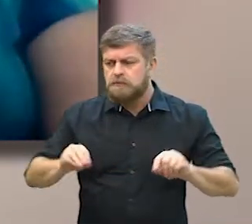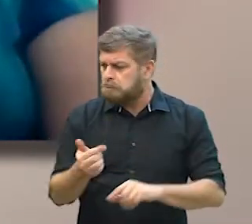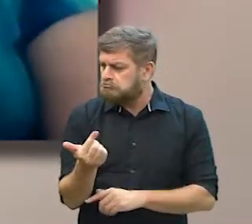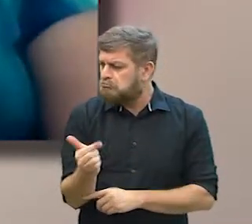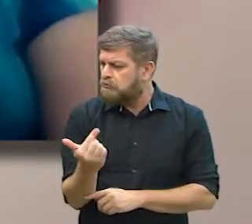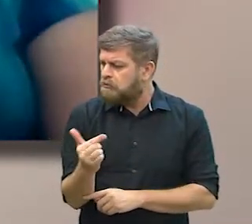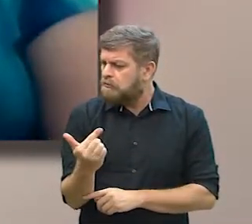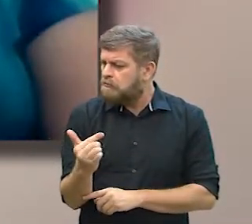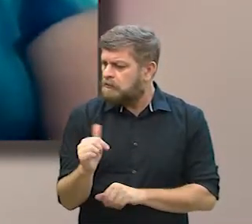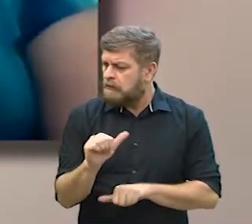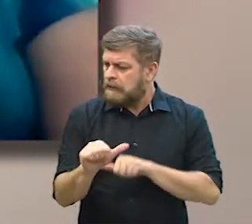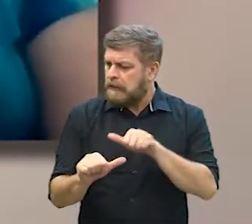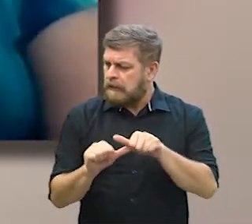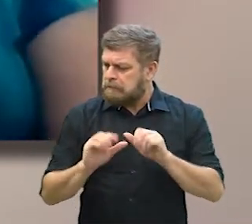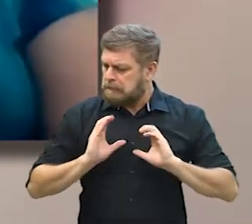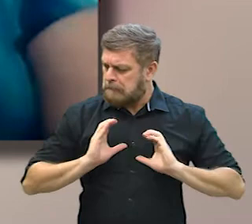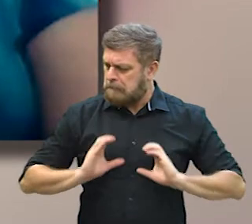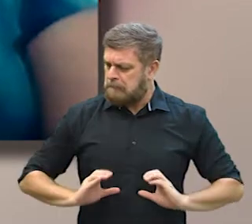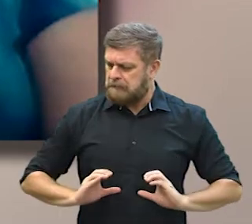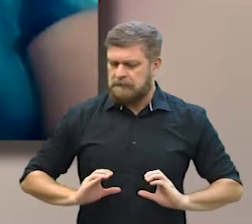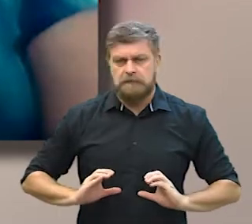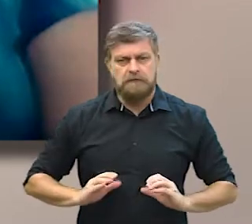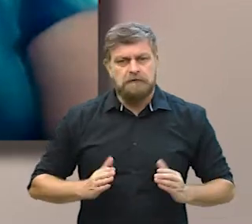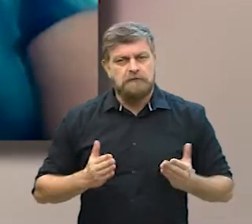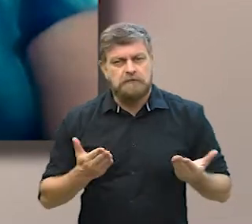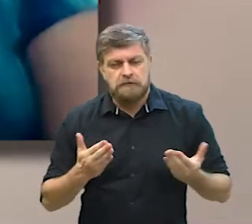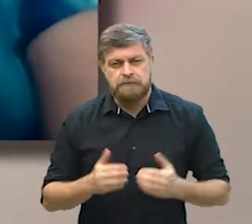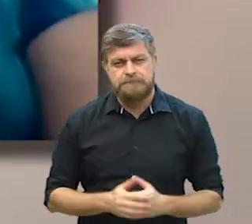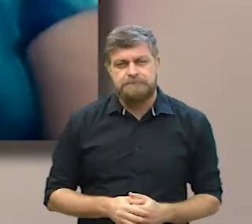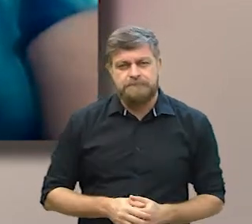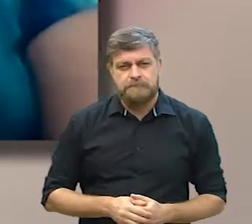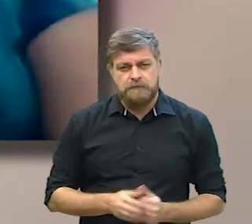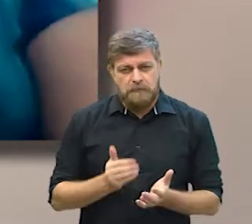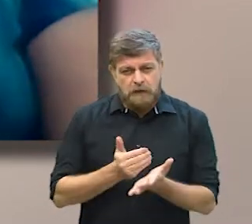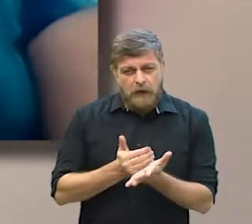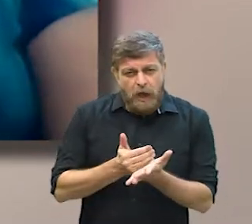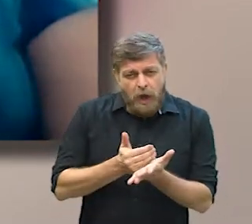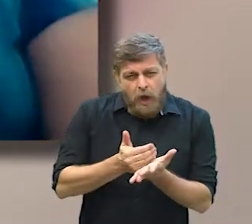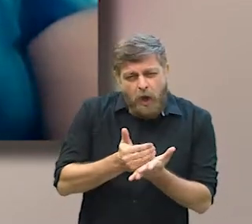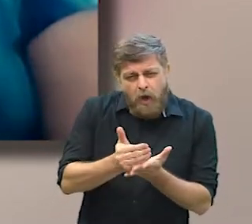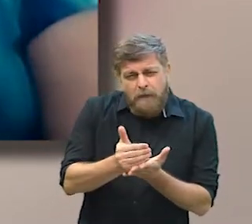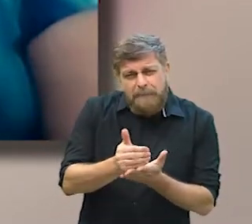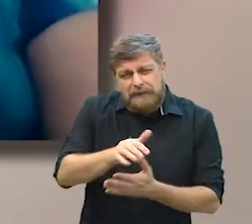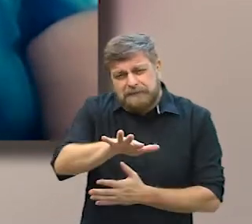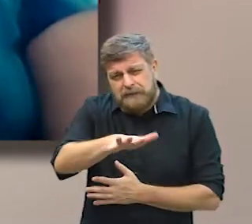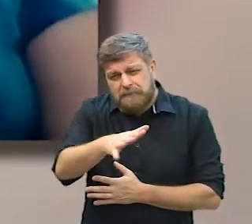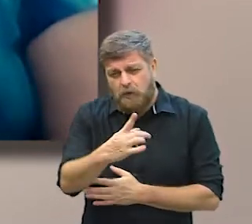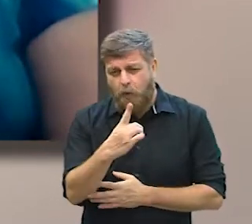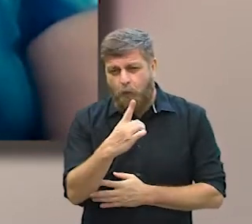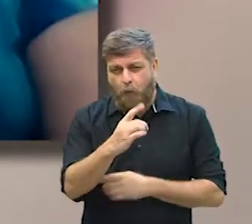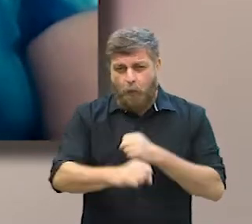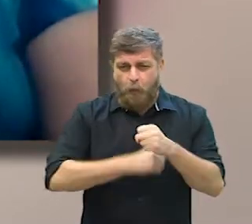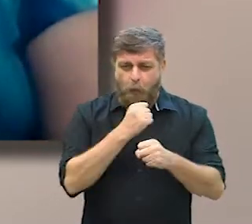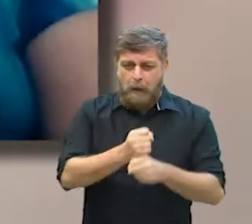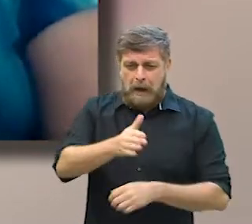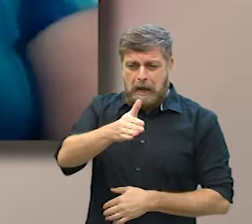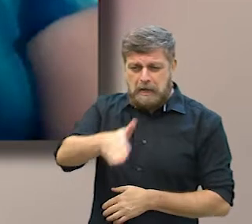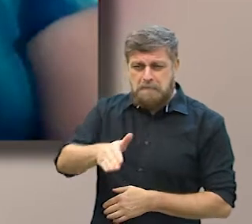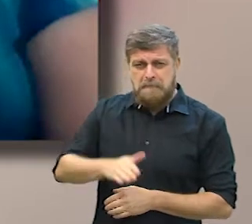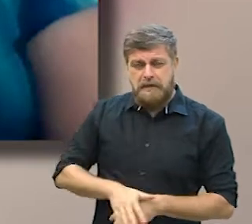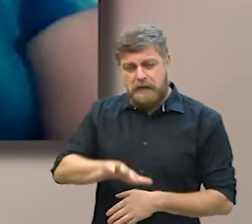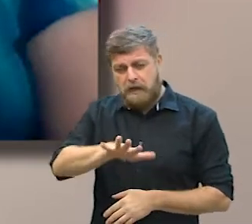deixou de ter esse tipo de comportamento. Então, isso, em geral, começa a aparecer entre 1 ano e meio